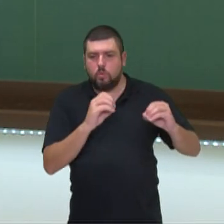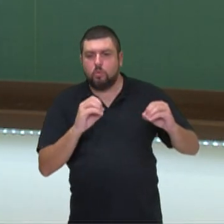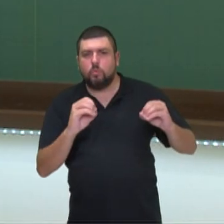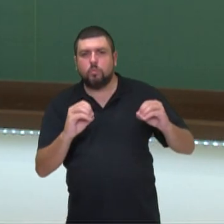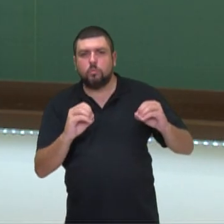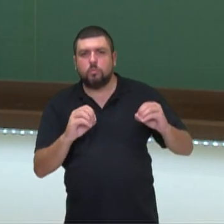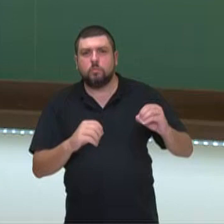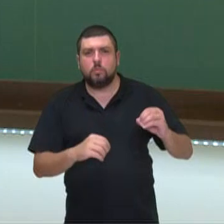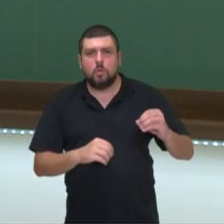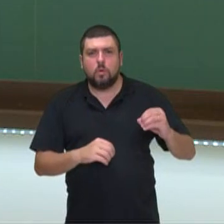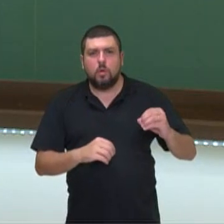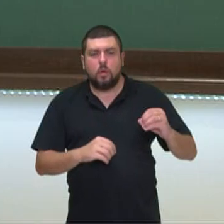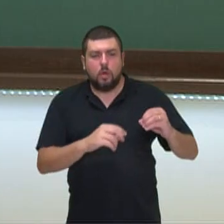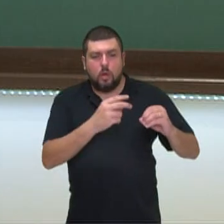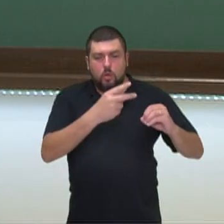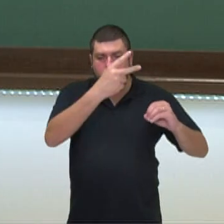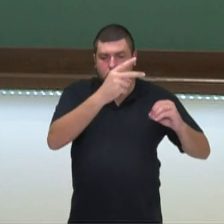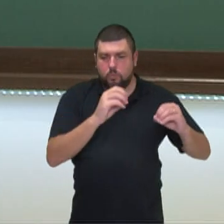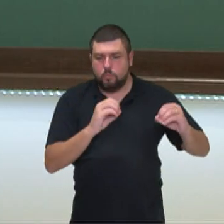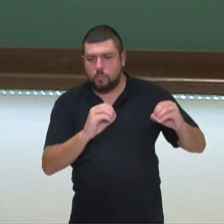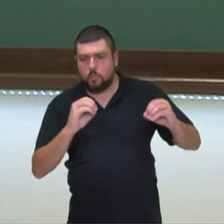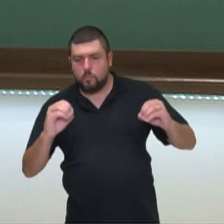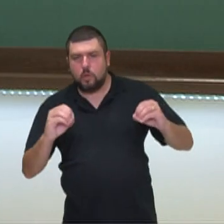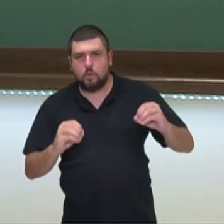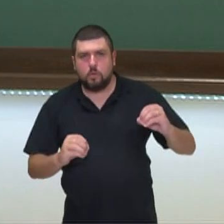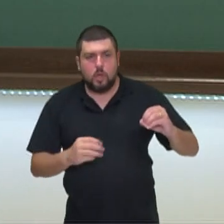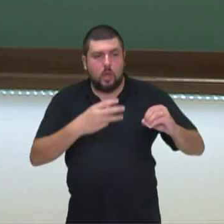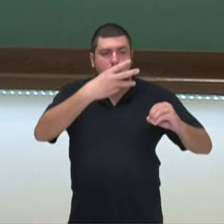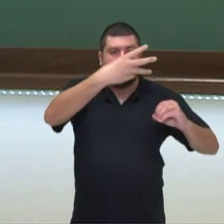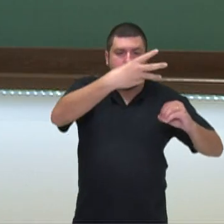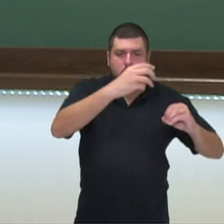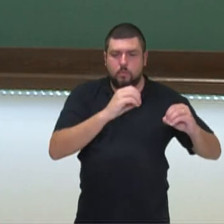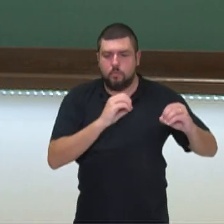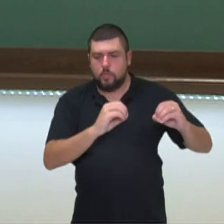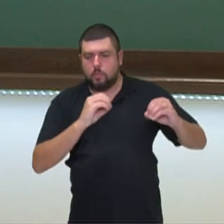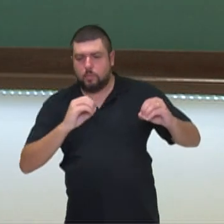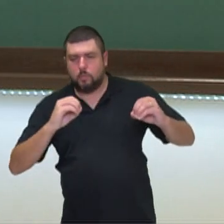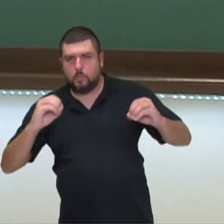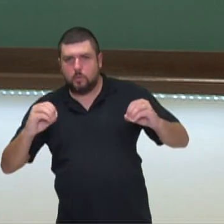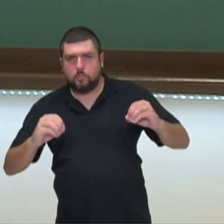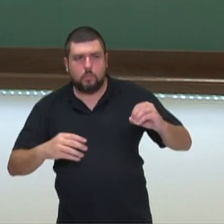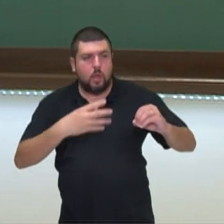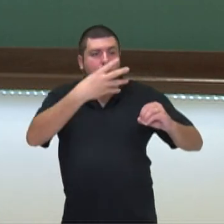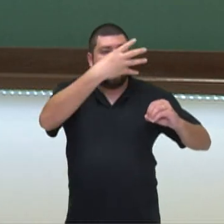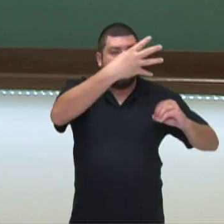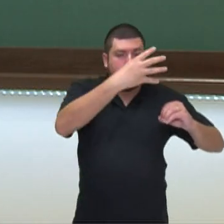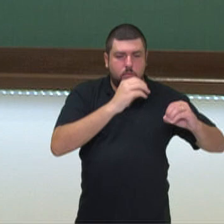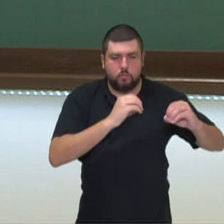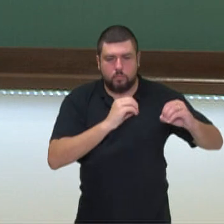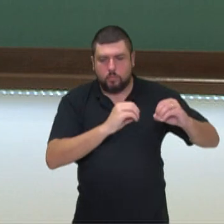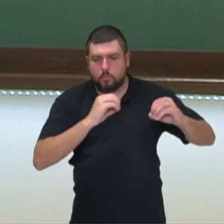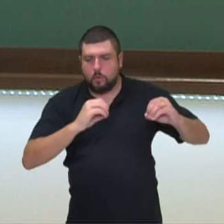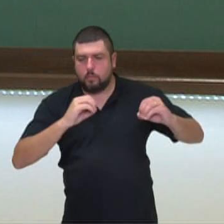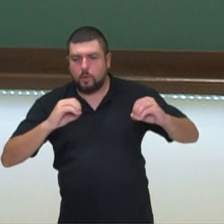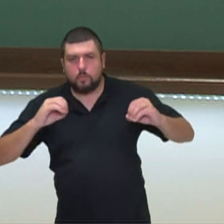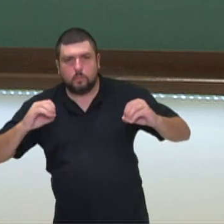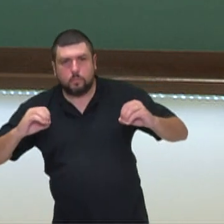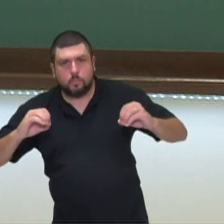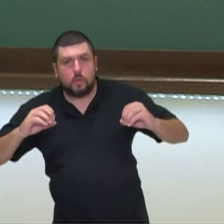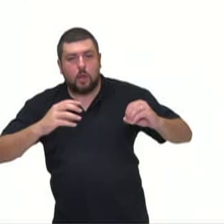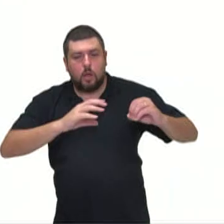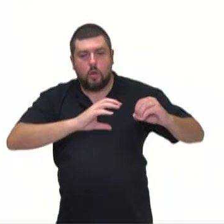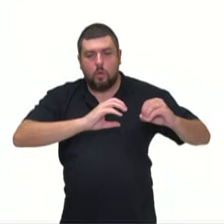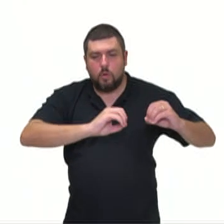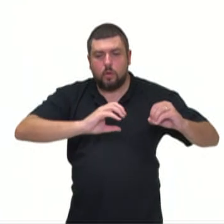quadrado tem 2 zeros. 10 ao cubo tem 3 zeros. E 10 à quarta tem 4 zeros. Então, essa é a conclusão que você deve chegar.